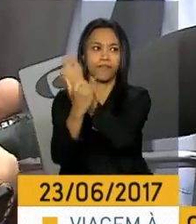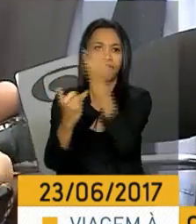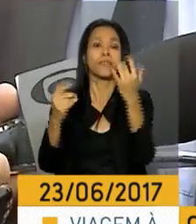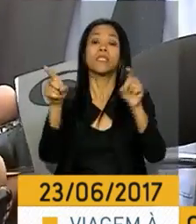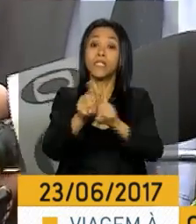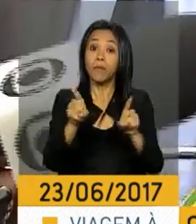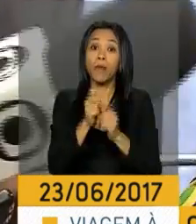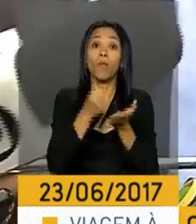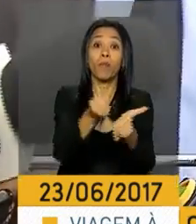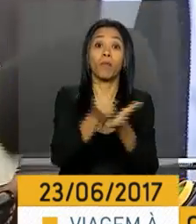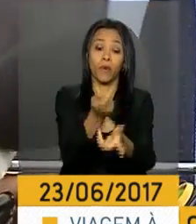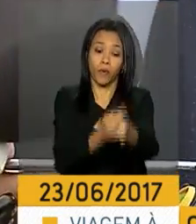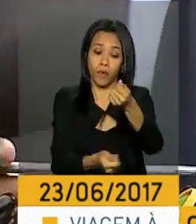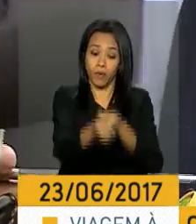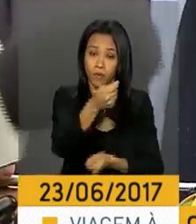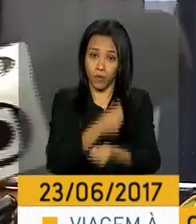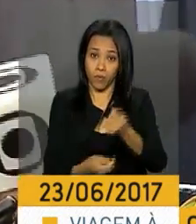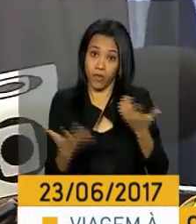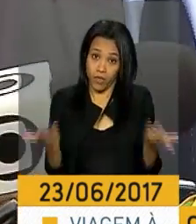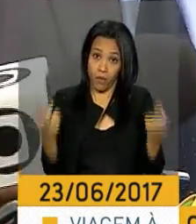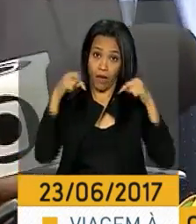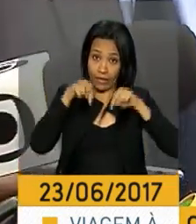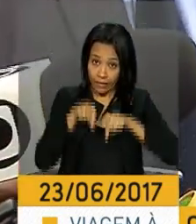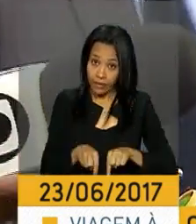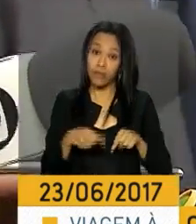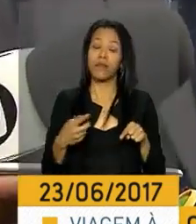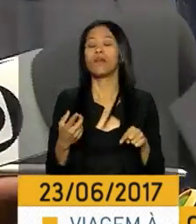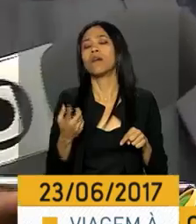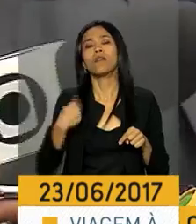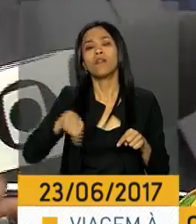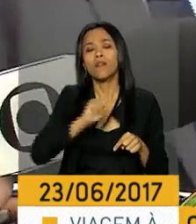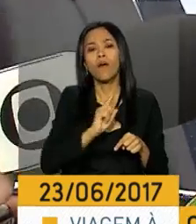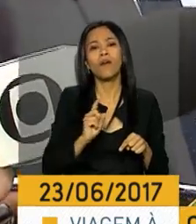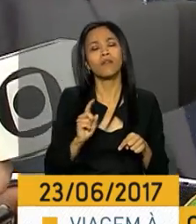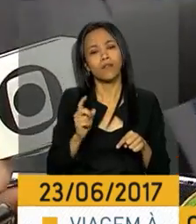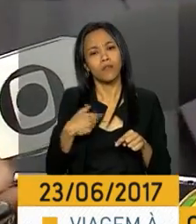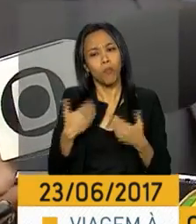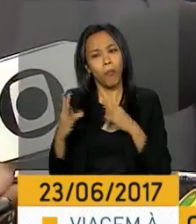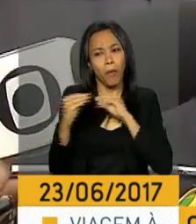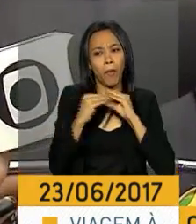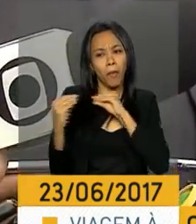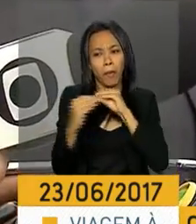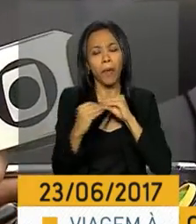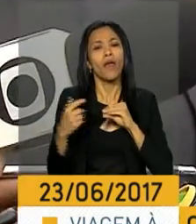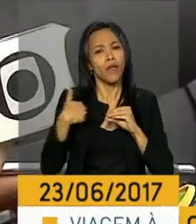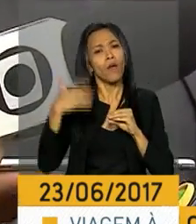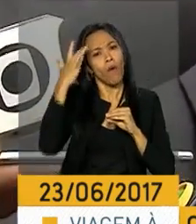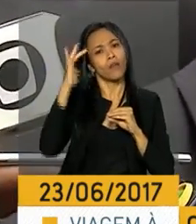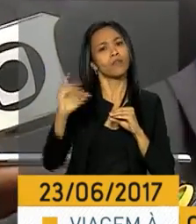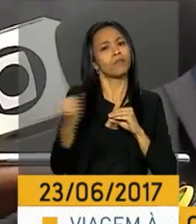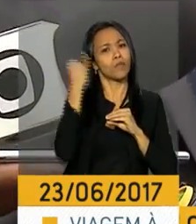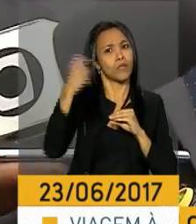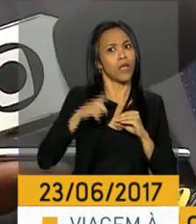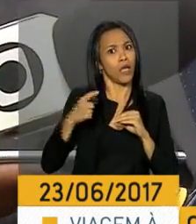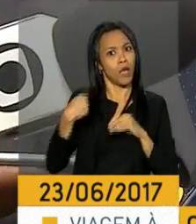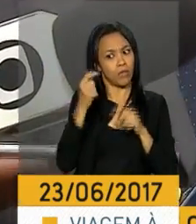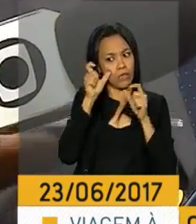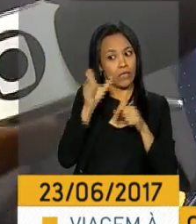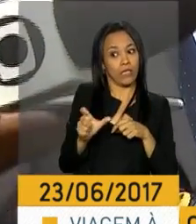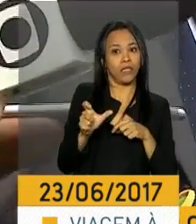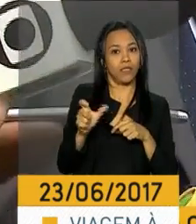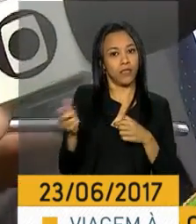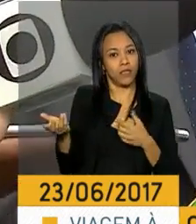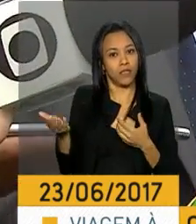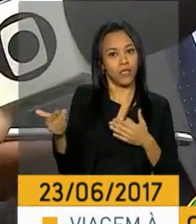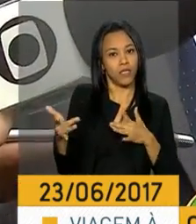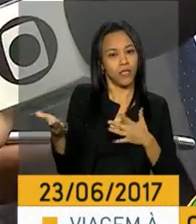parlamento norueguês, onde os temas, de alguma maneira, se repetiram. Acho muito útil, porque nós temos muito interesse nessa relação com a Noruega,